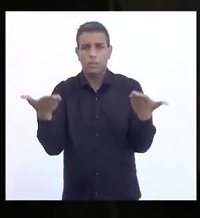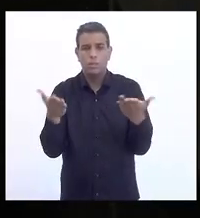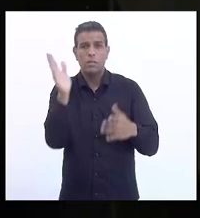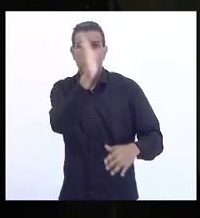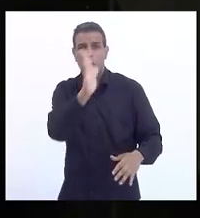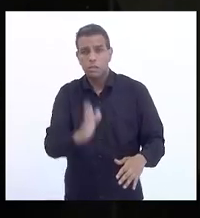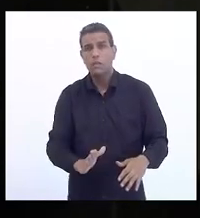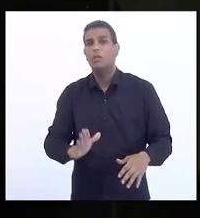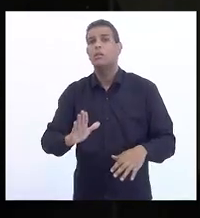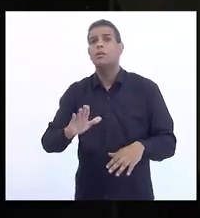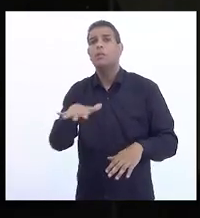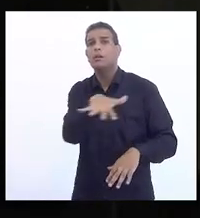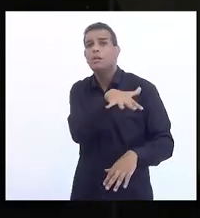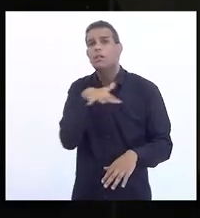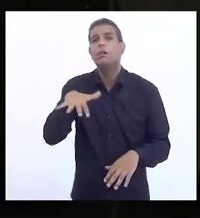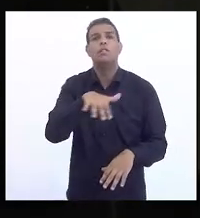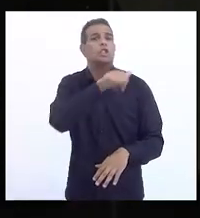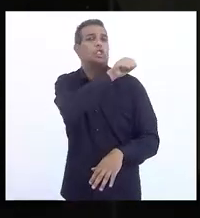tratar os Estados